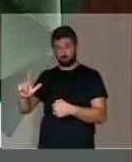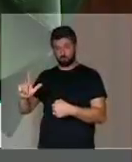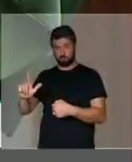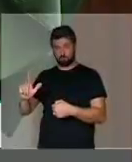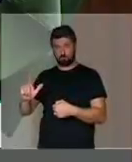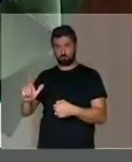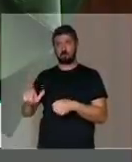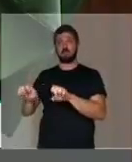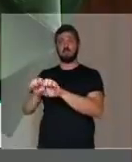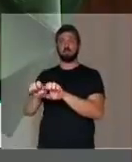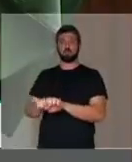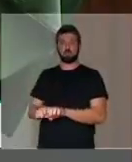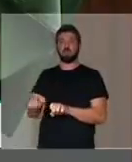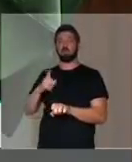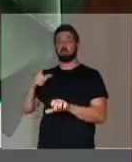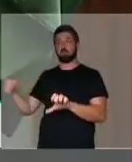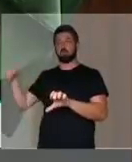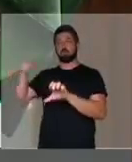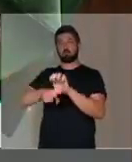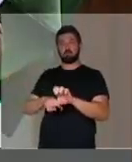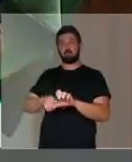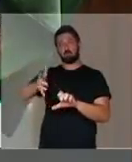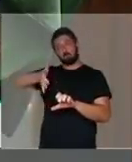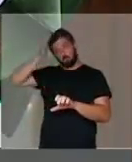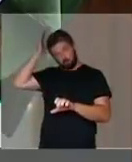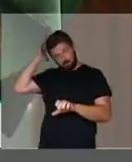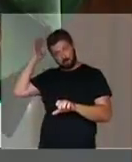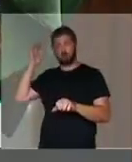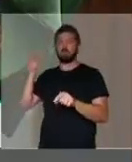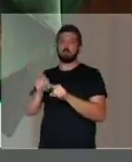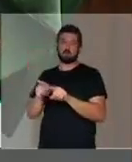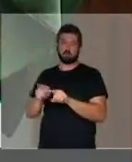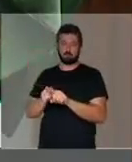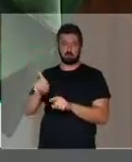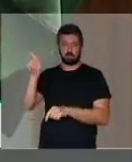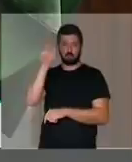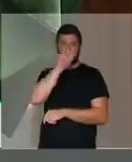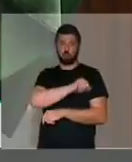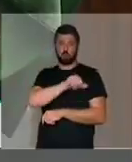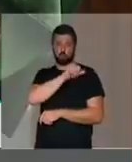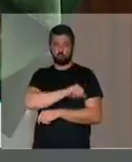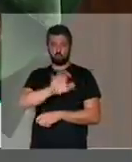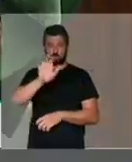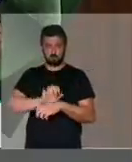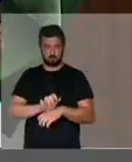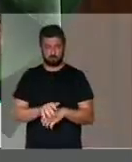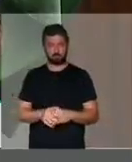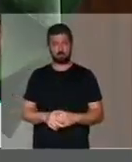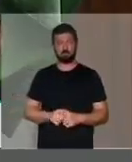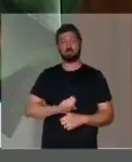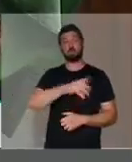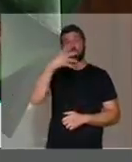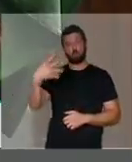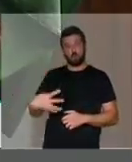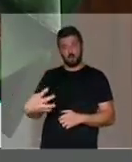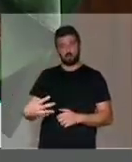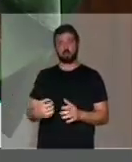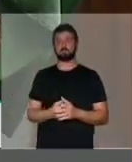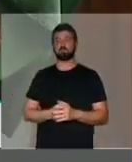cuja estrutura se encontra a do Corpo de Bombeiros Militar do Estado do Rio de Janeiro. Em quarto